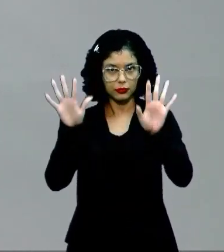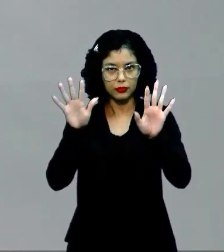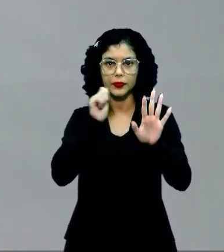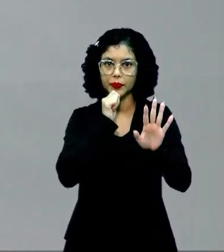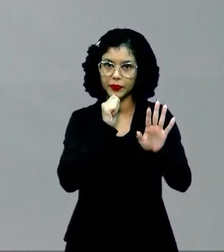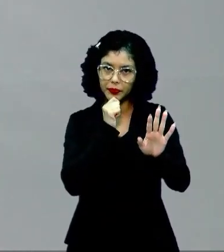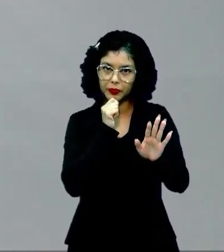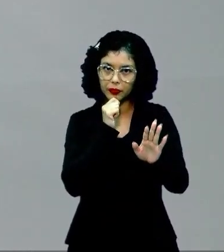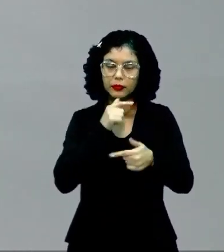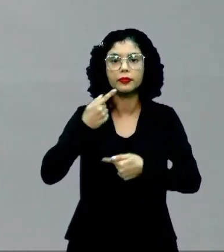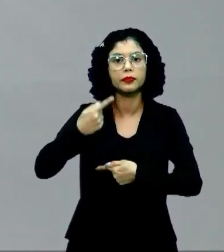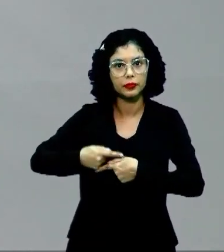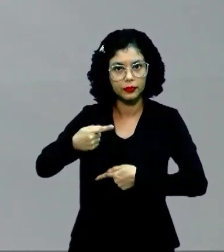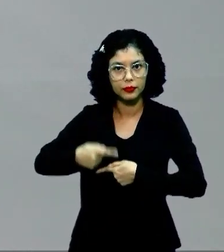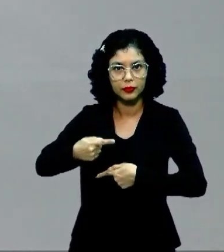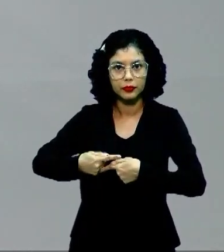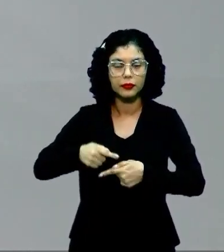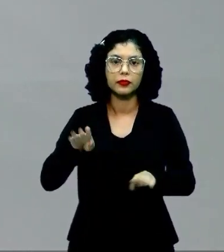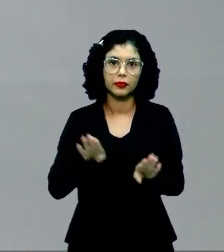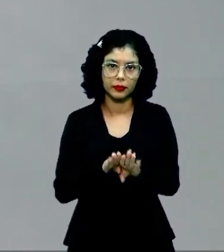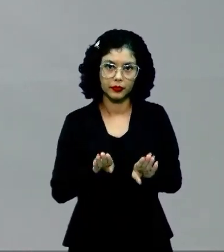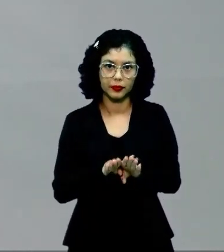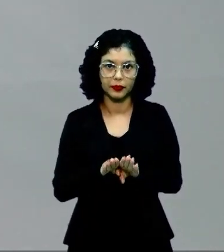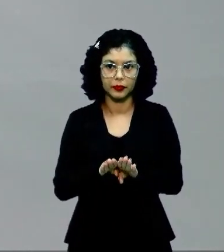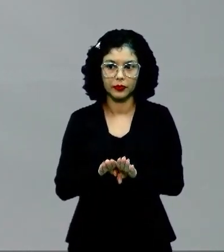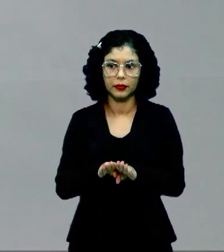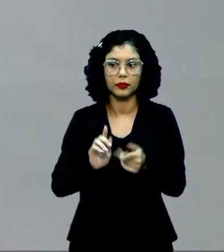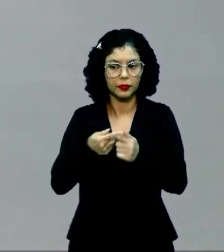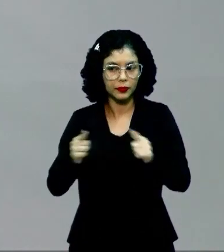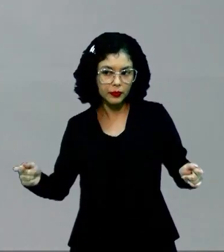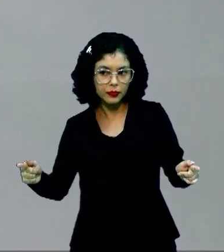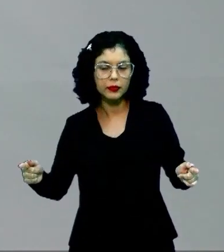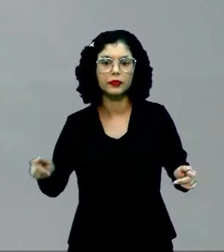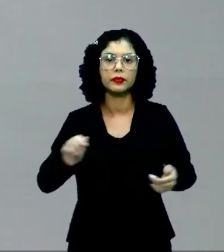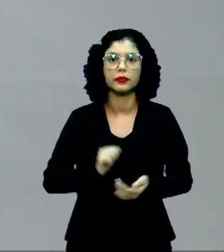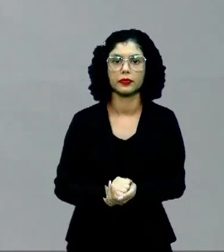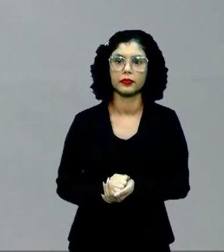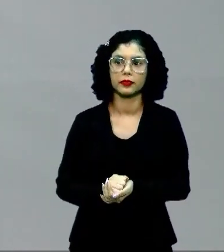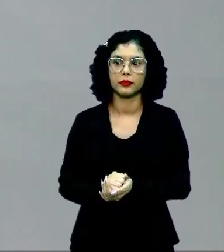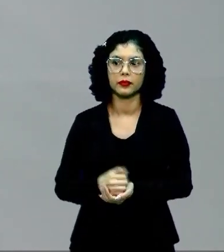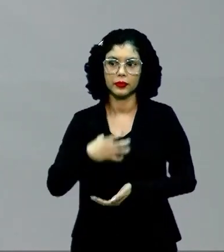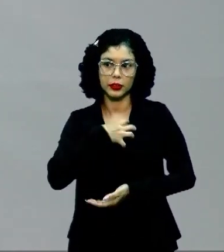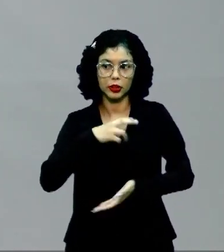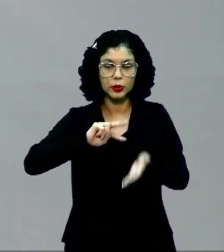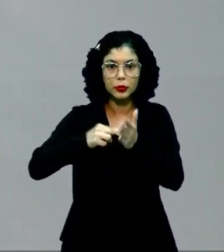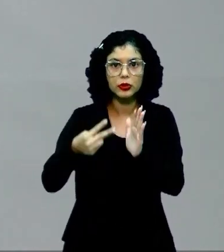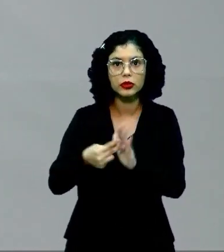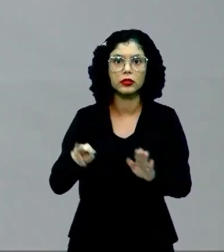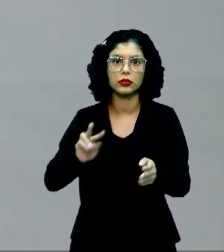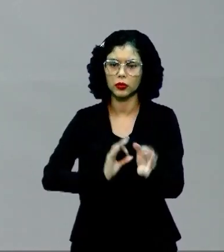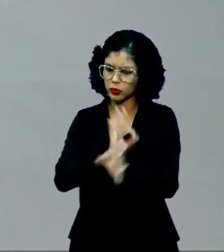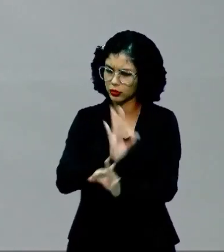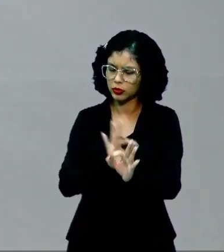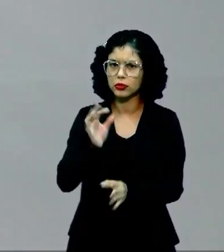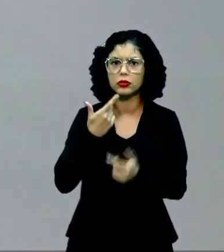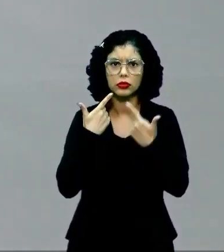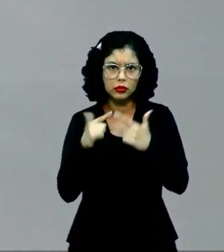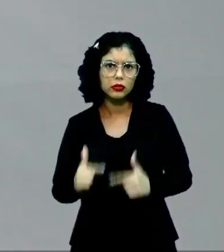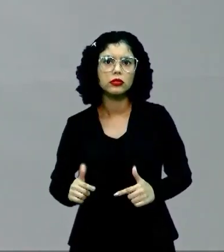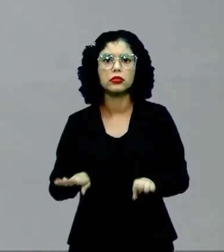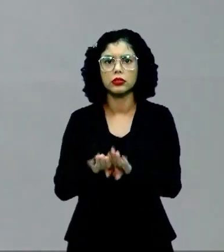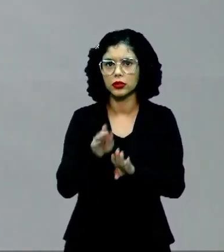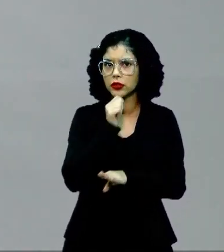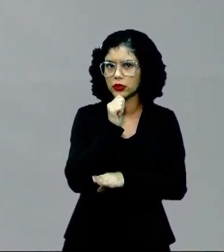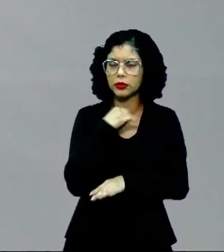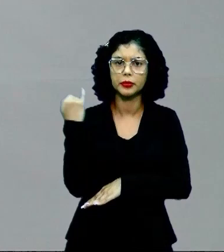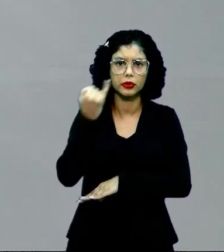questão gramatical, né? Questão semântica, questão aí da organização da língua, né? Então, tudo